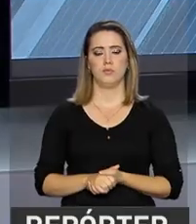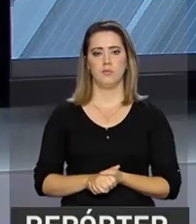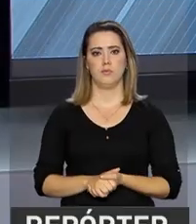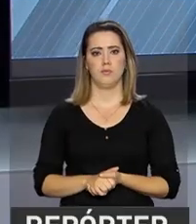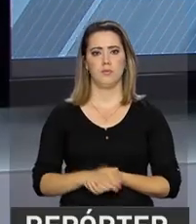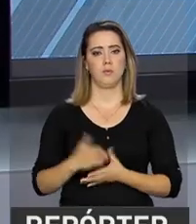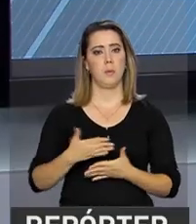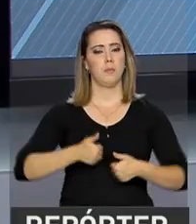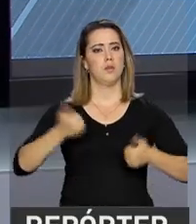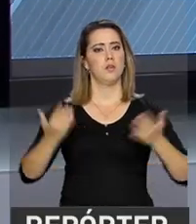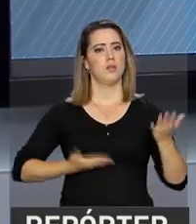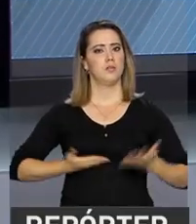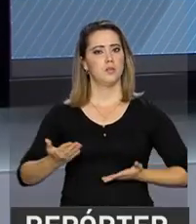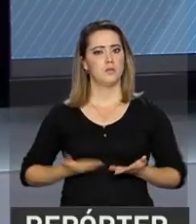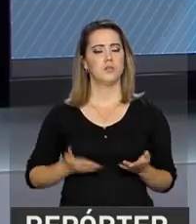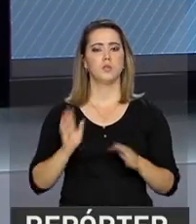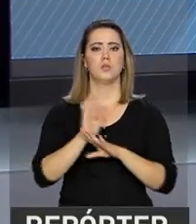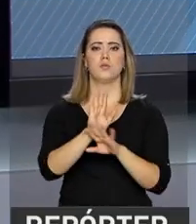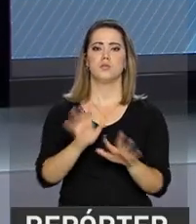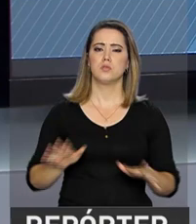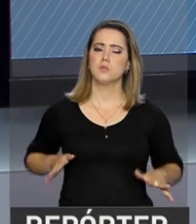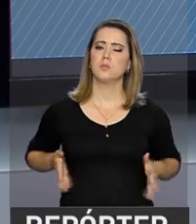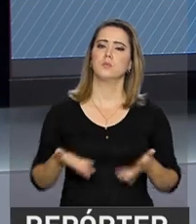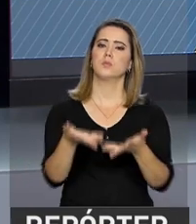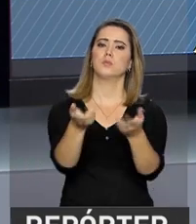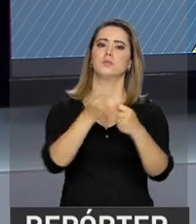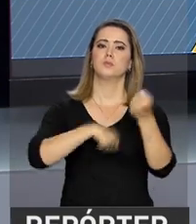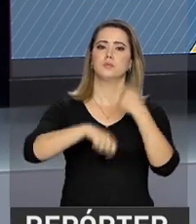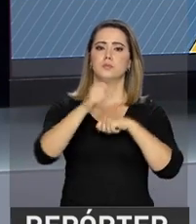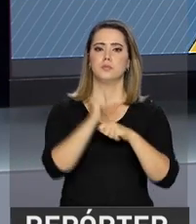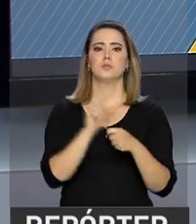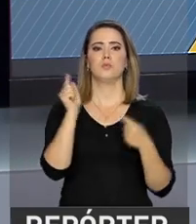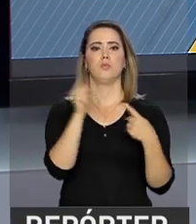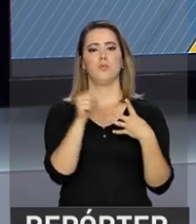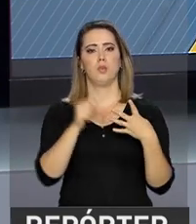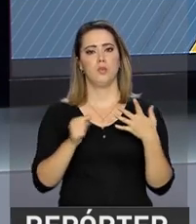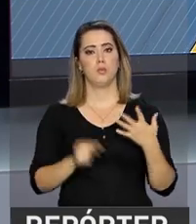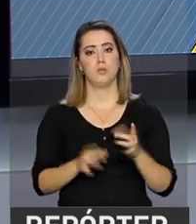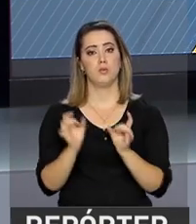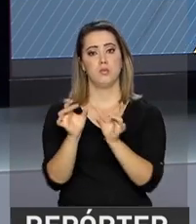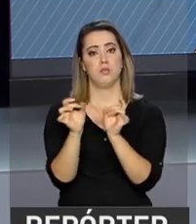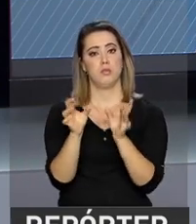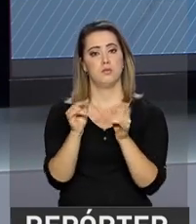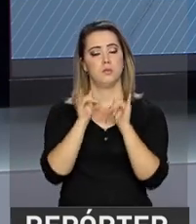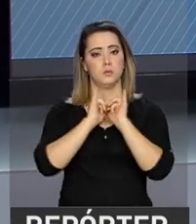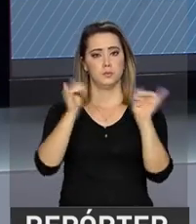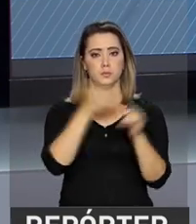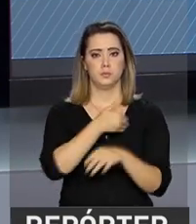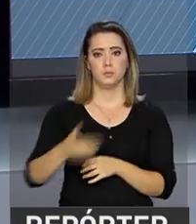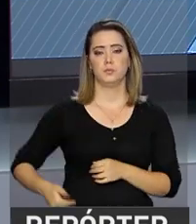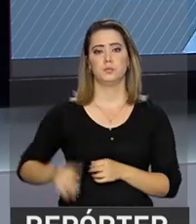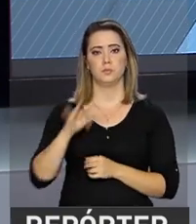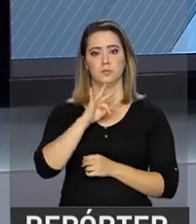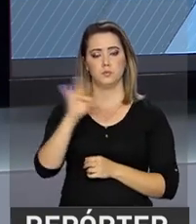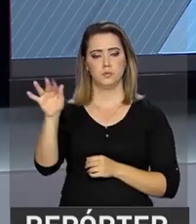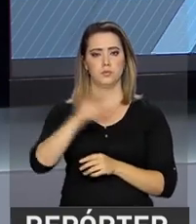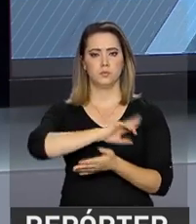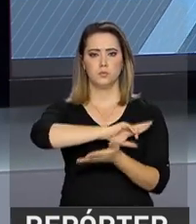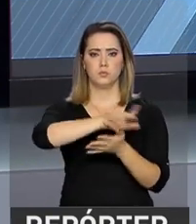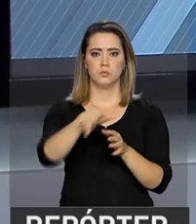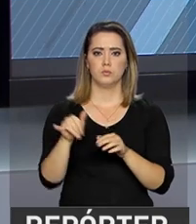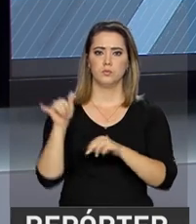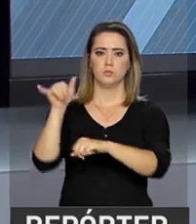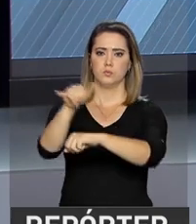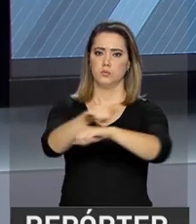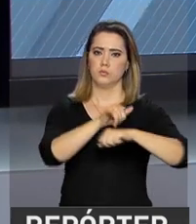melhorar os serviços oferecidos e estimular a economia são alguns dos objetivos das concessões anunciadas pelo governo federal vários aeroportos